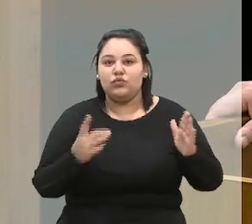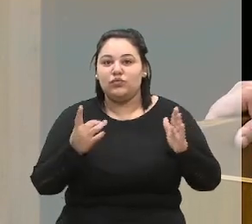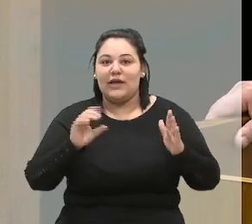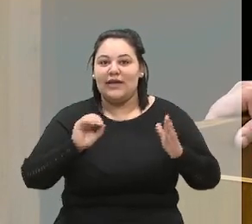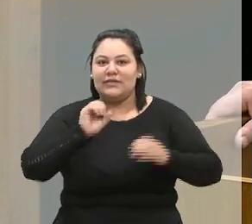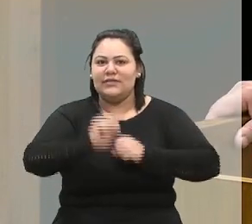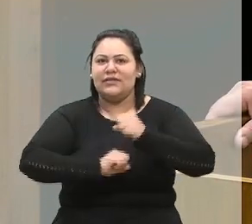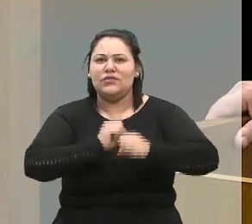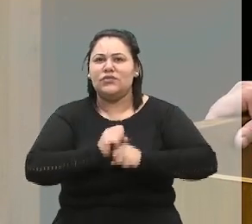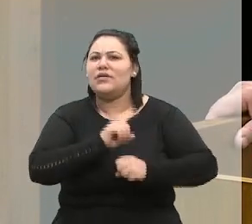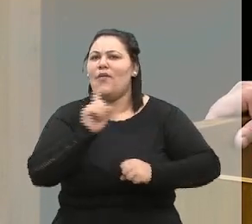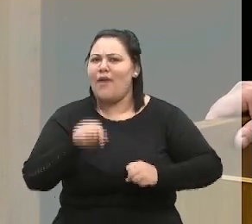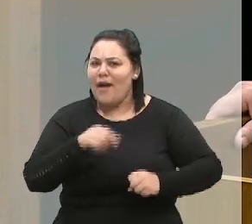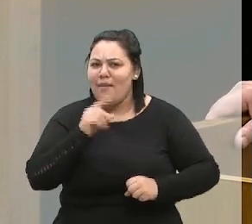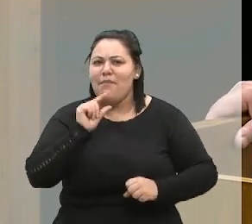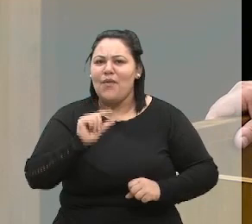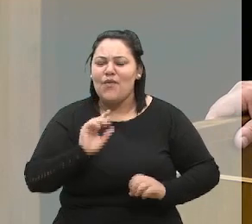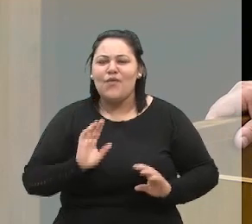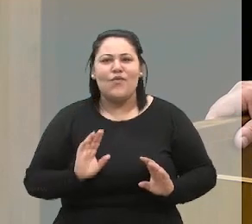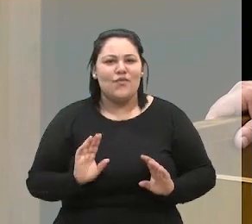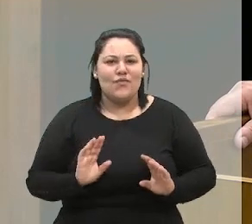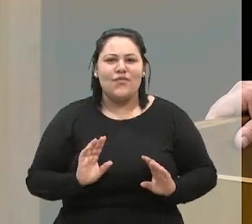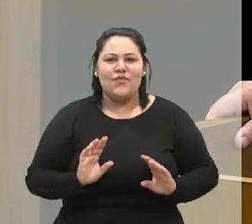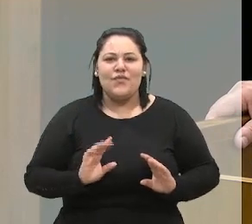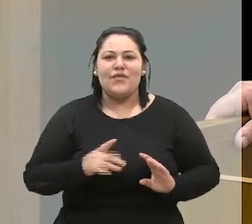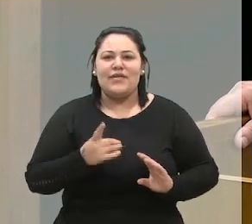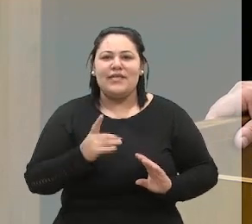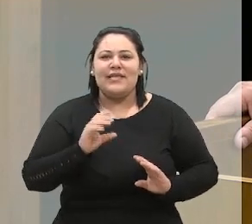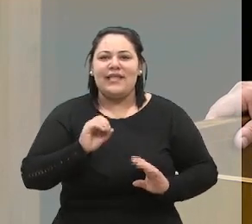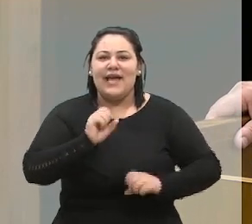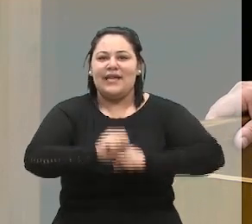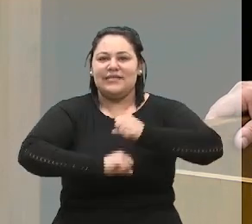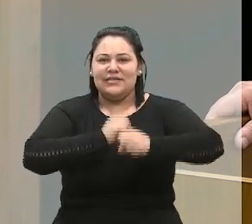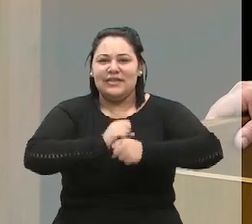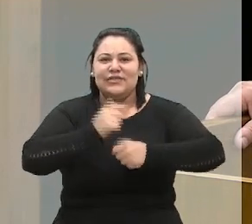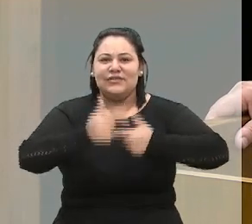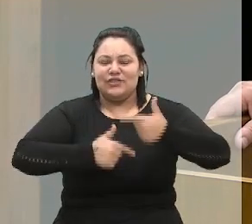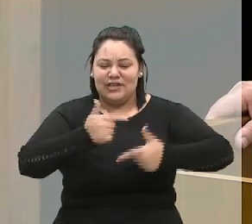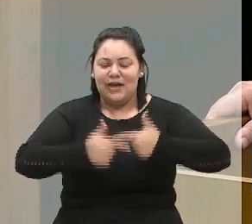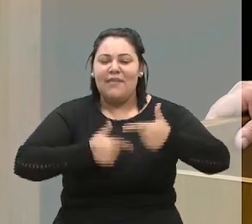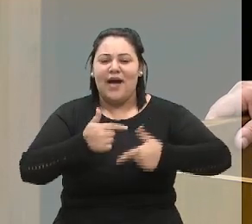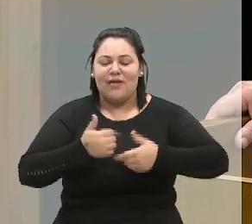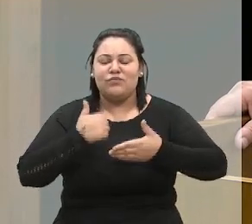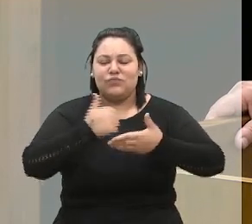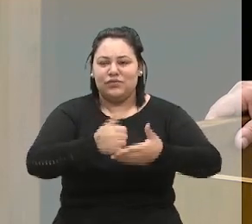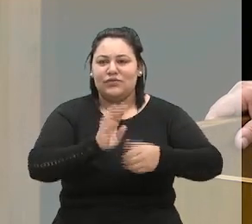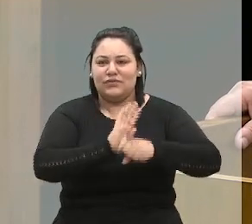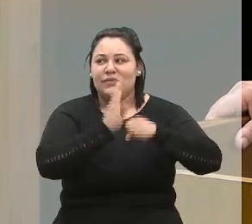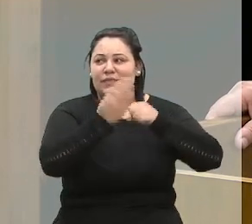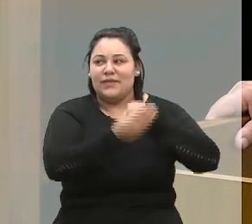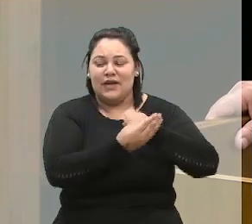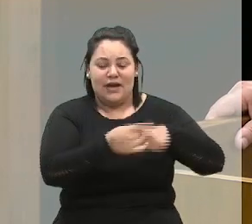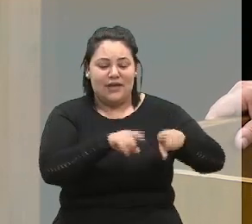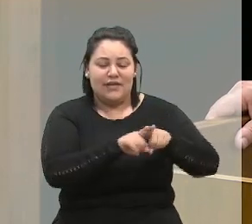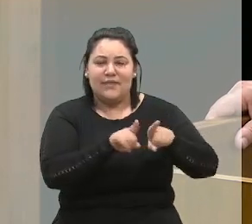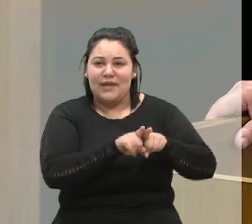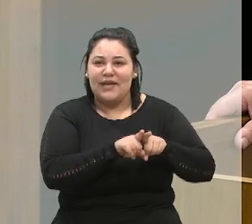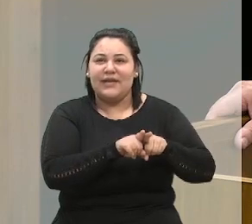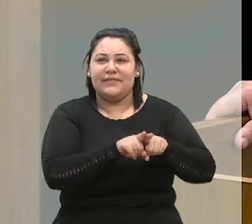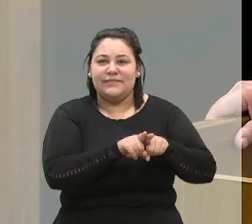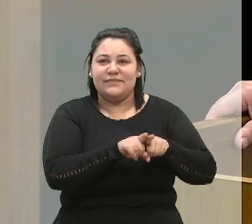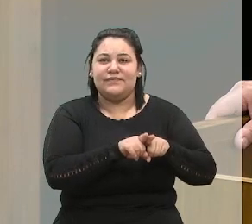pouca coisa. Uma parte, vereador. 10 anos de trabalho pelo um bairro de Bonato de